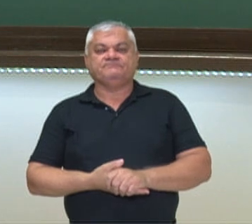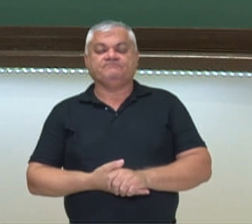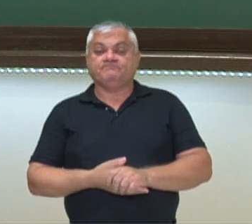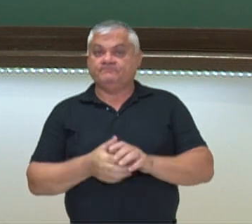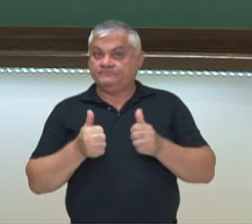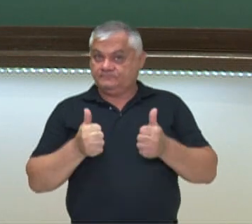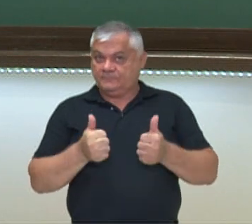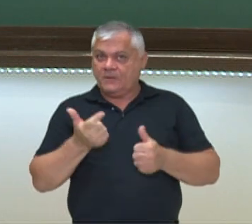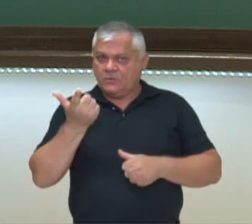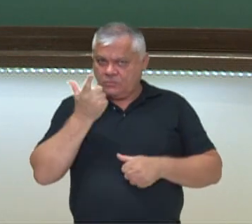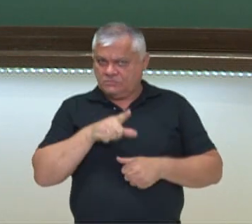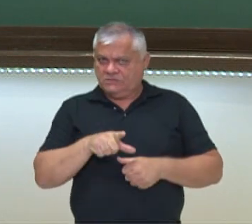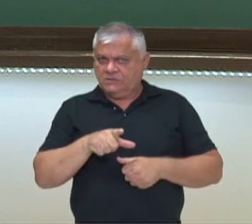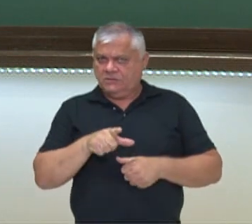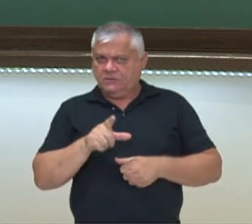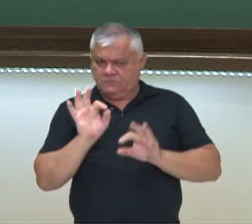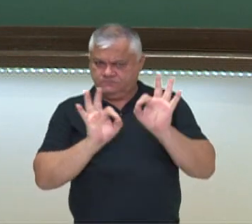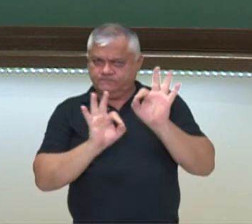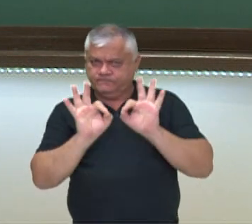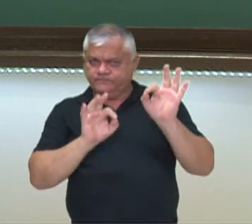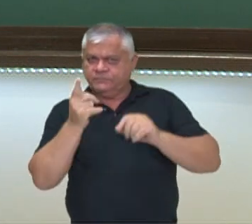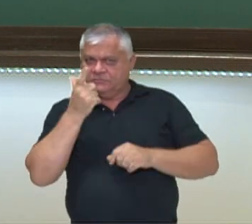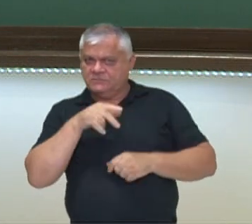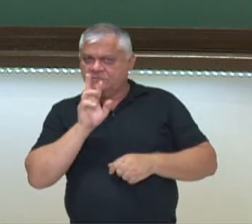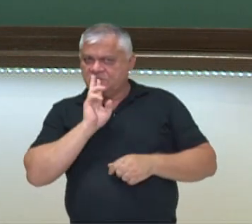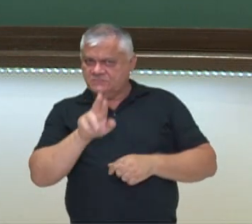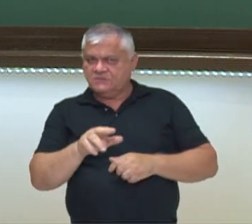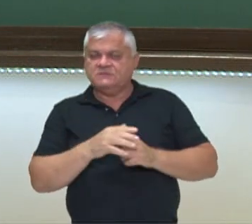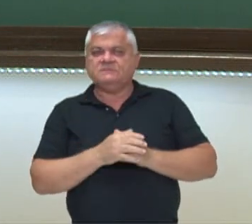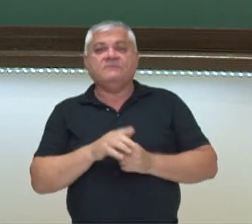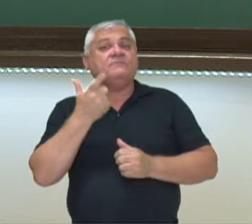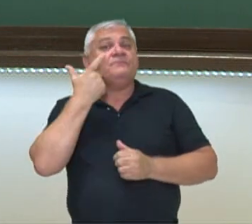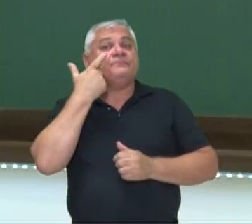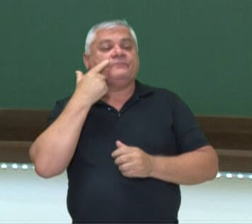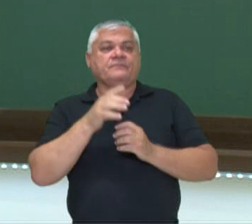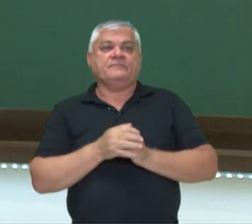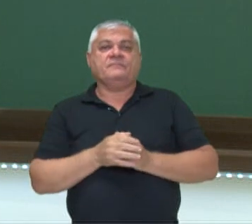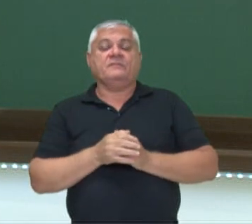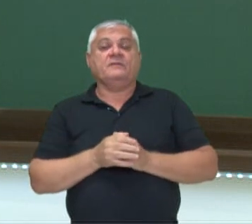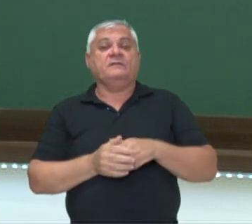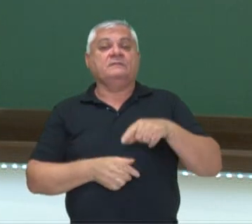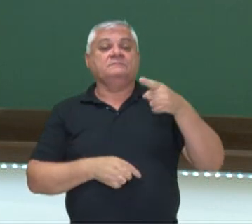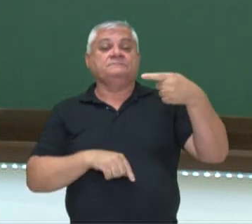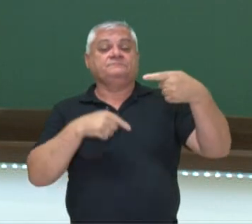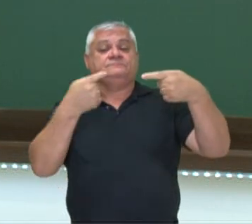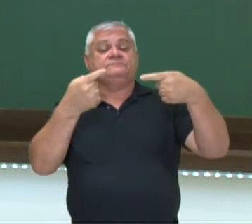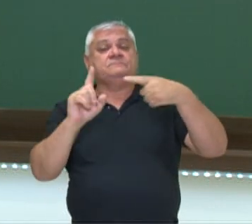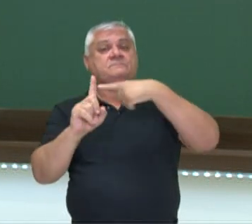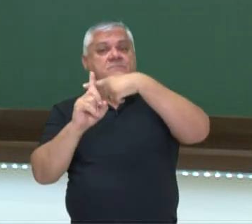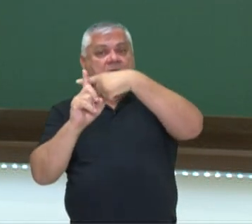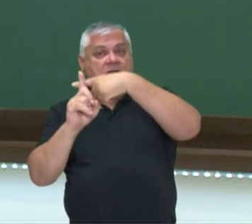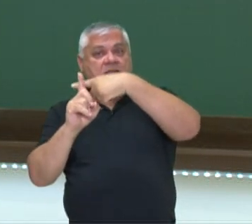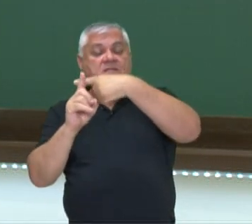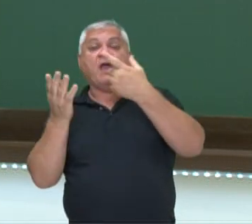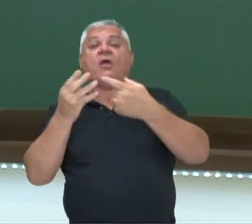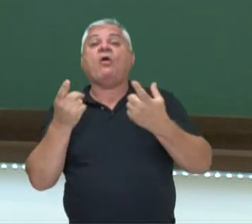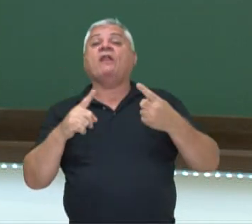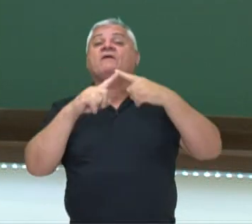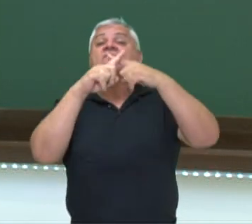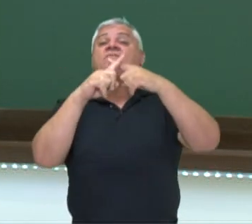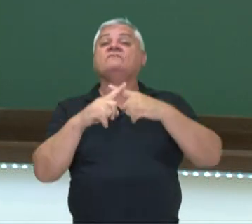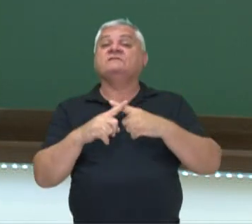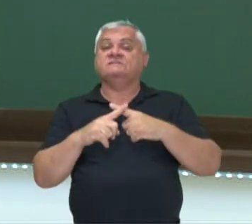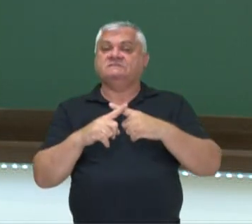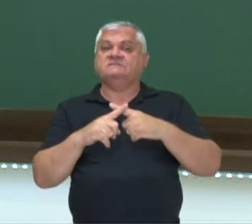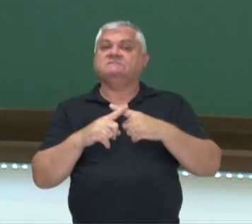Beleza, pessoal? Resolveram o exercício? Como é que fica o resultado? Olha lá, menos com menos é mais. E agora só falta fazer o